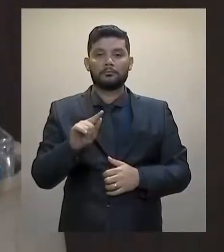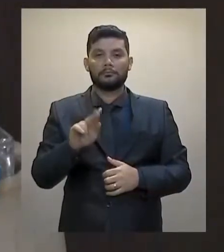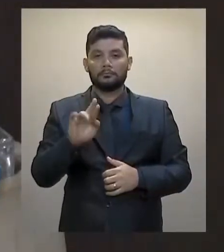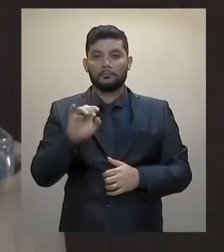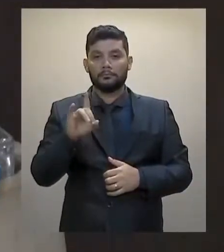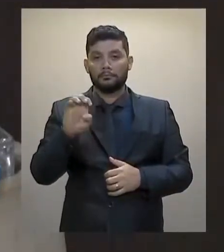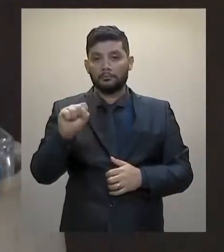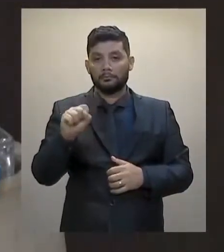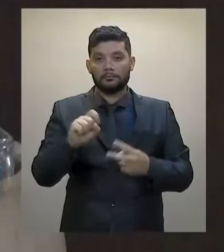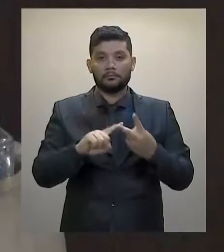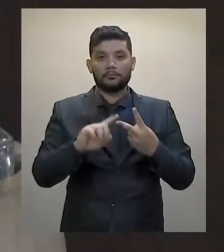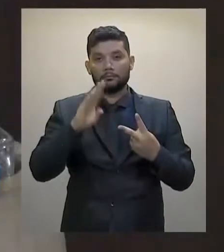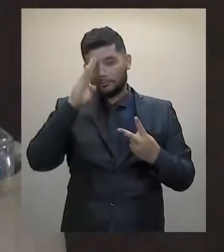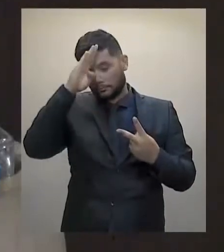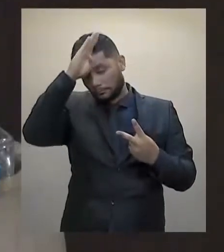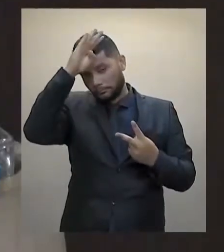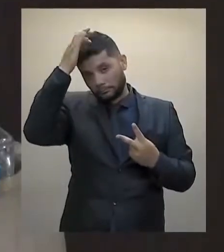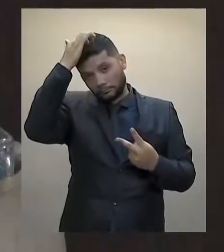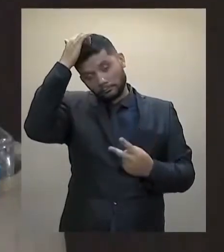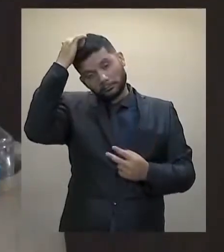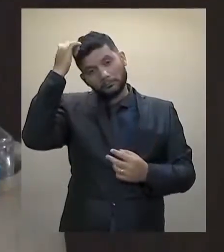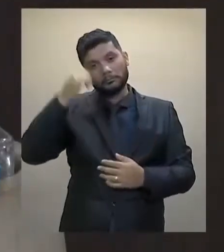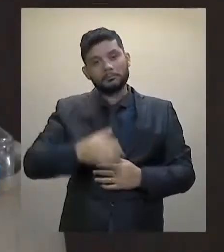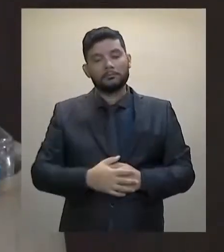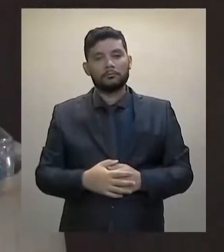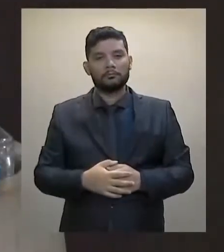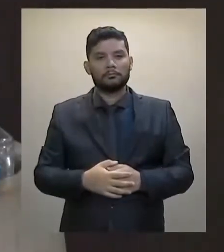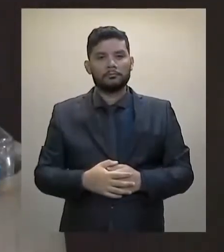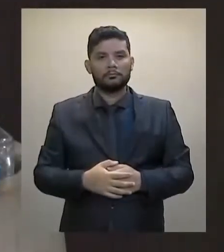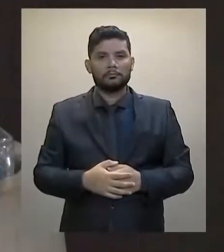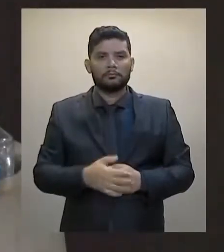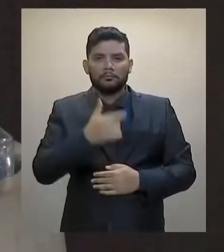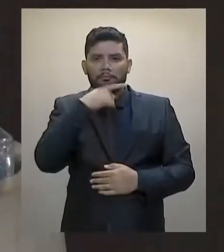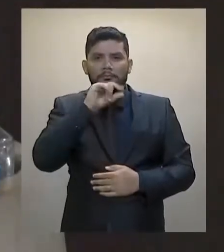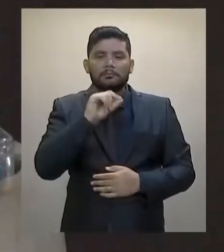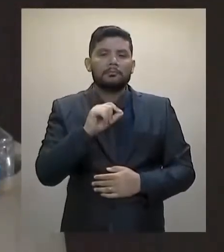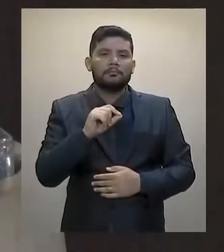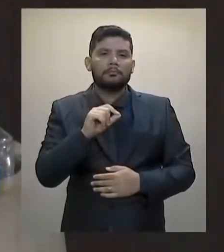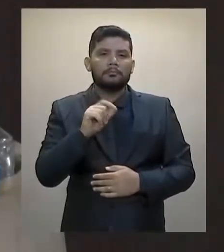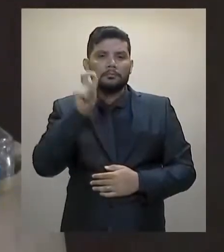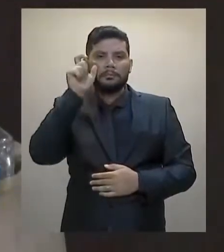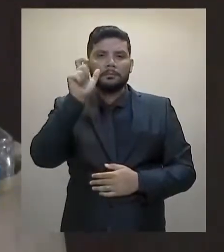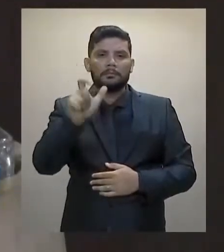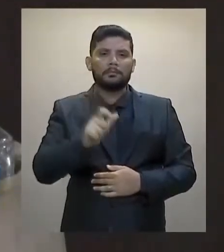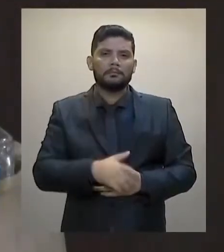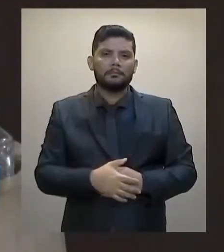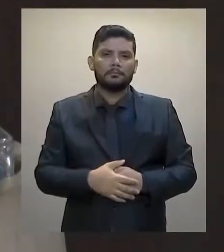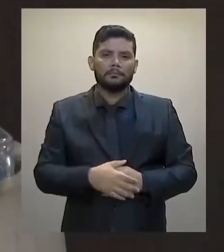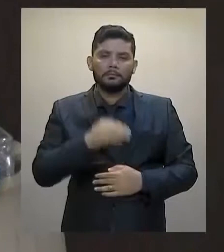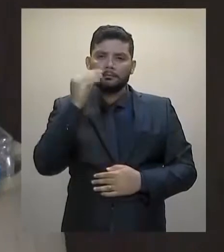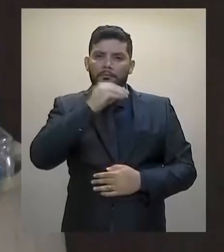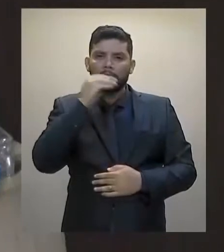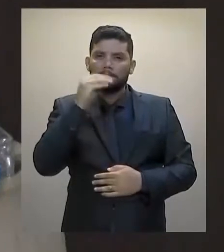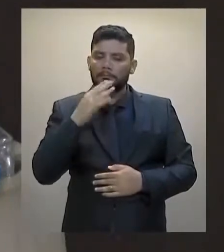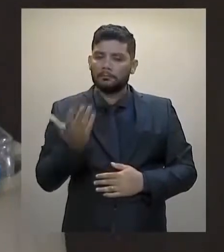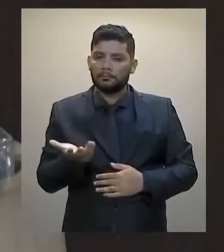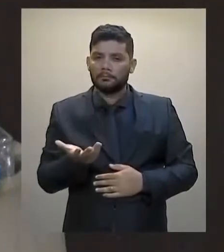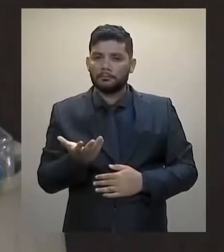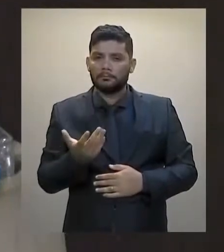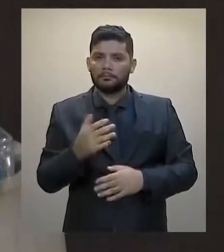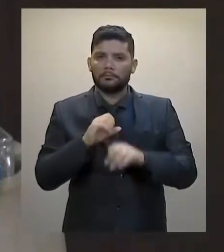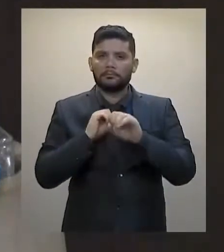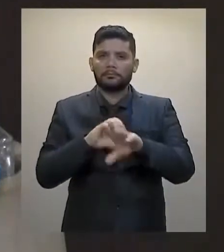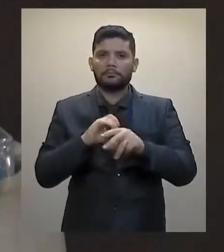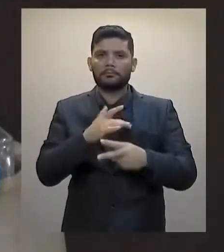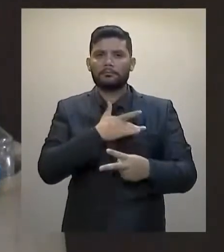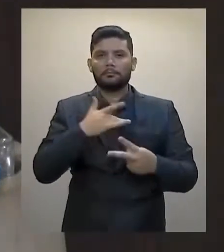A quem interessa fragilizar o serviço público? A quem interessa fragilizar o serviço de educação, de saúde,